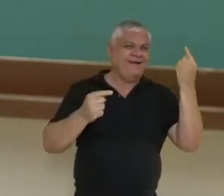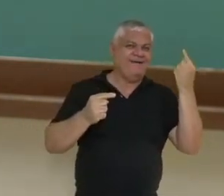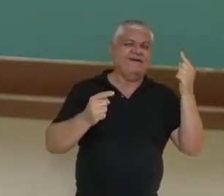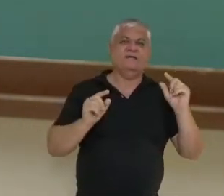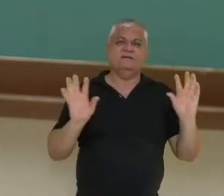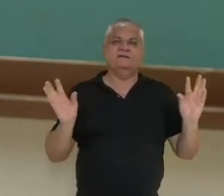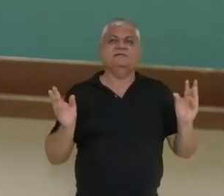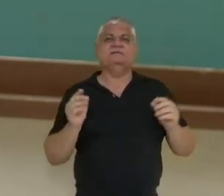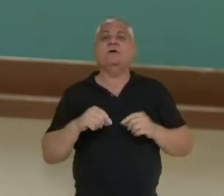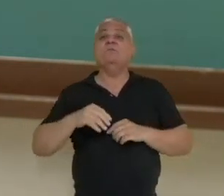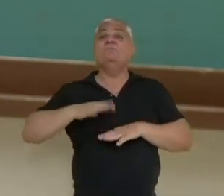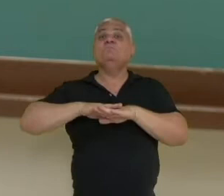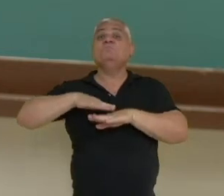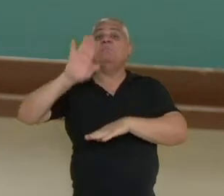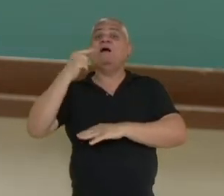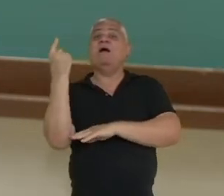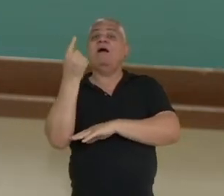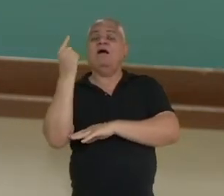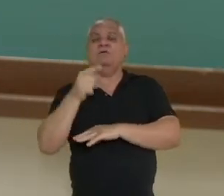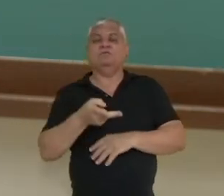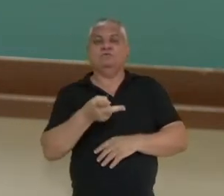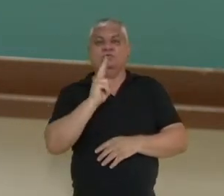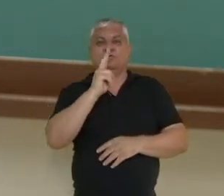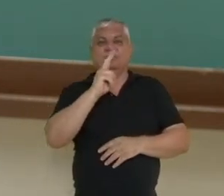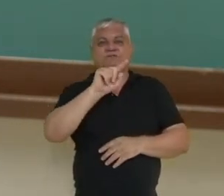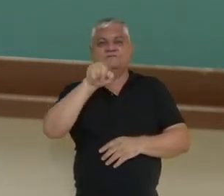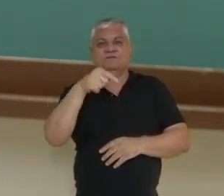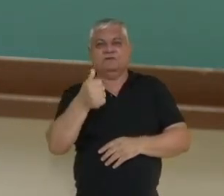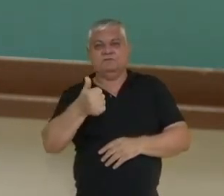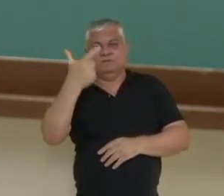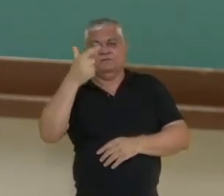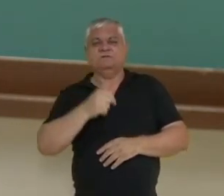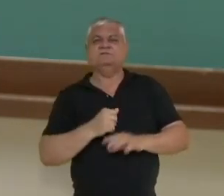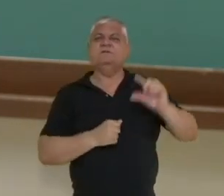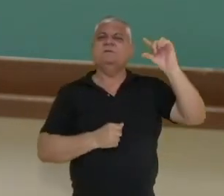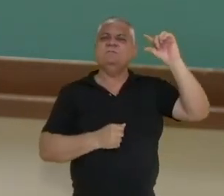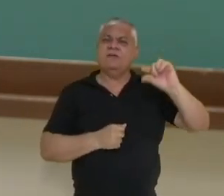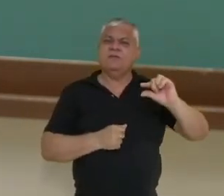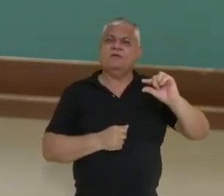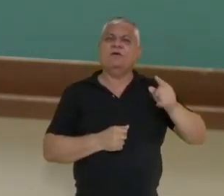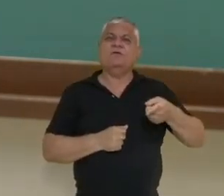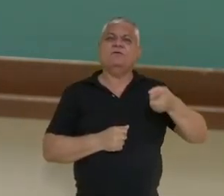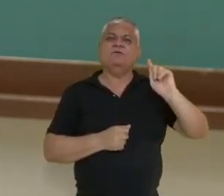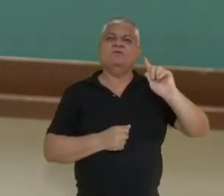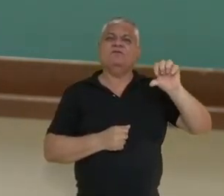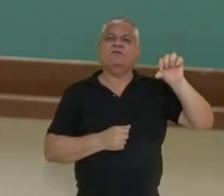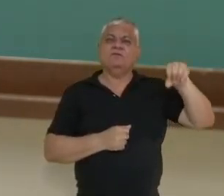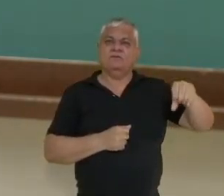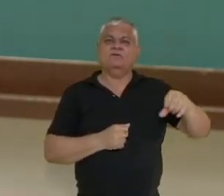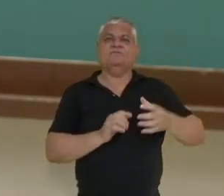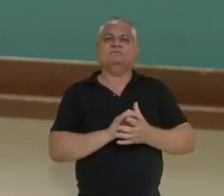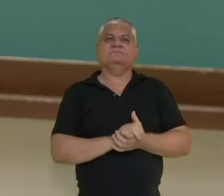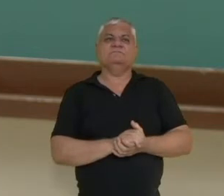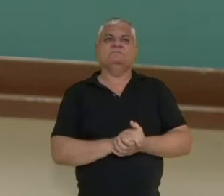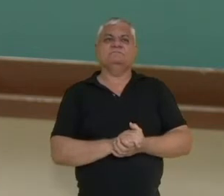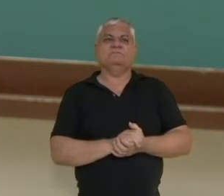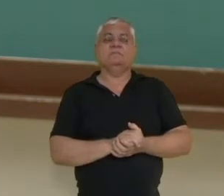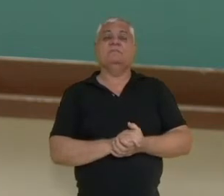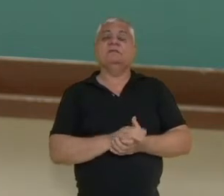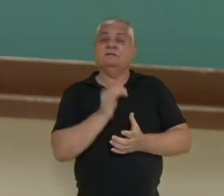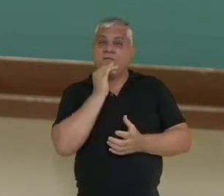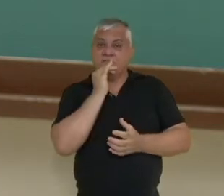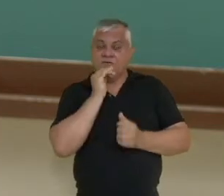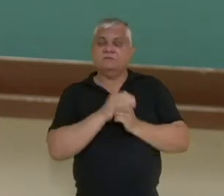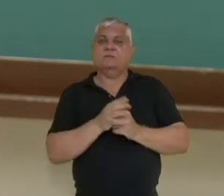maior altura neste caso, 2,12. A menor altura, 1,9. Então, na